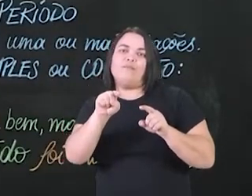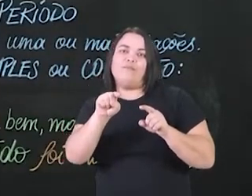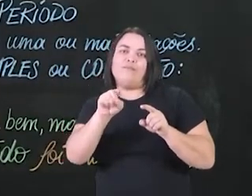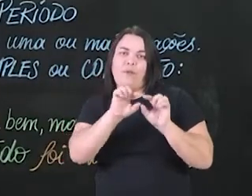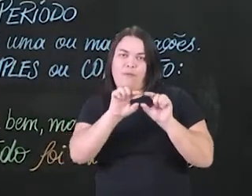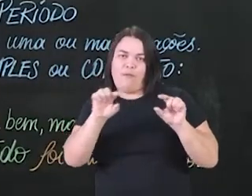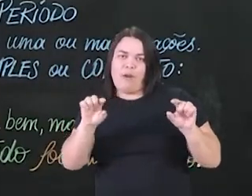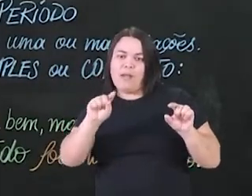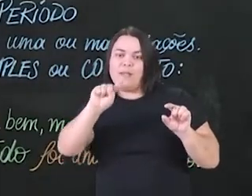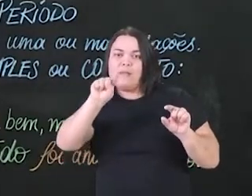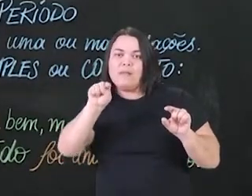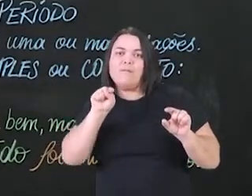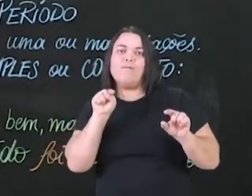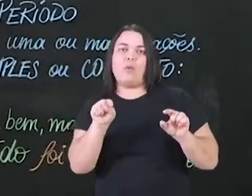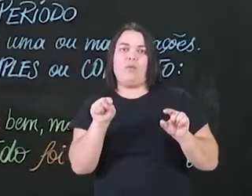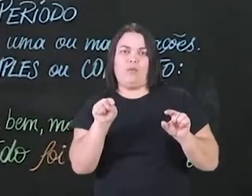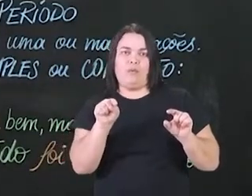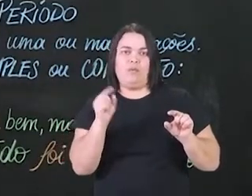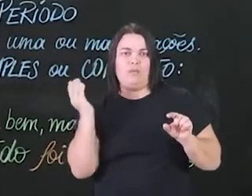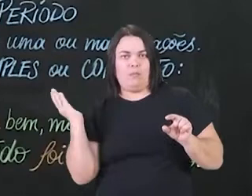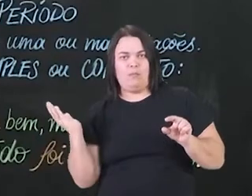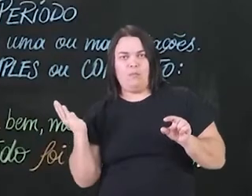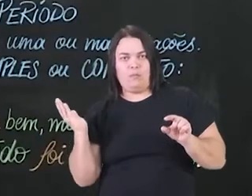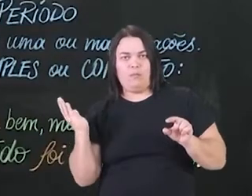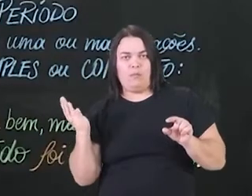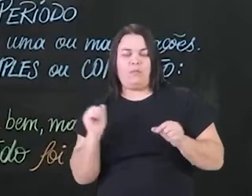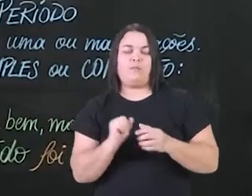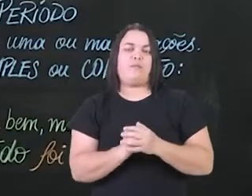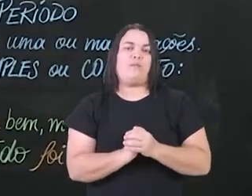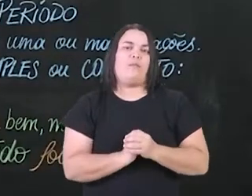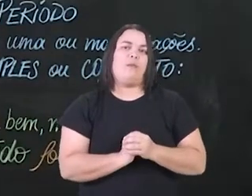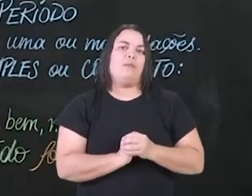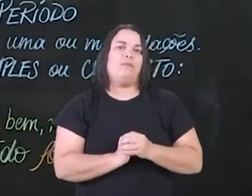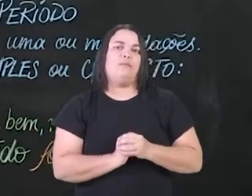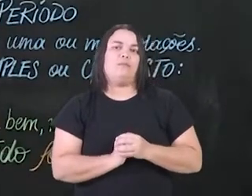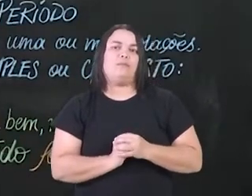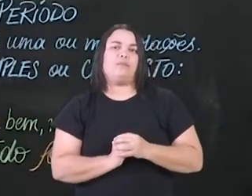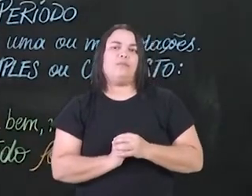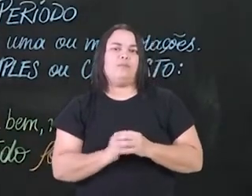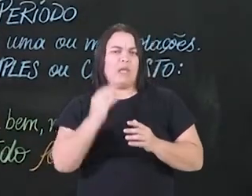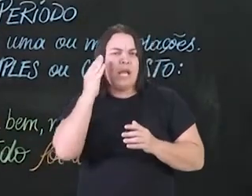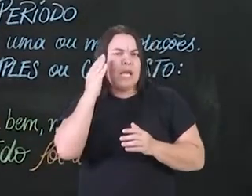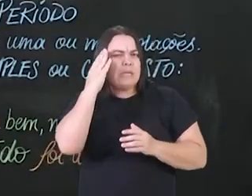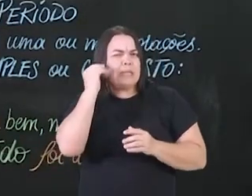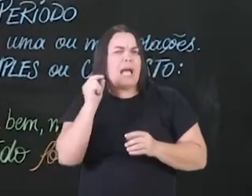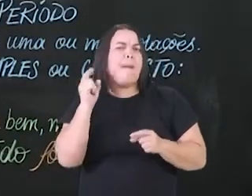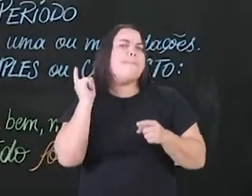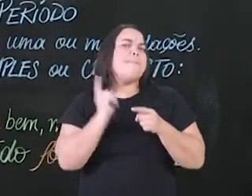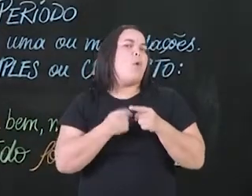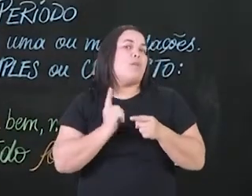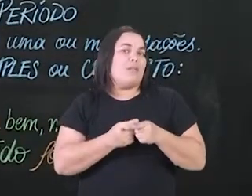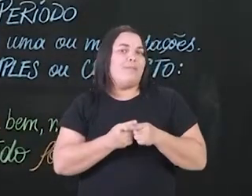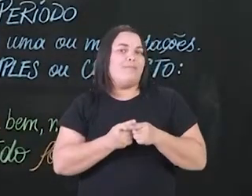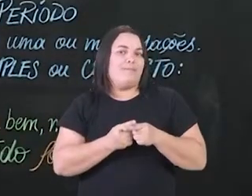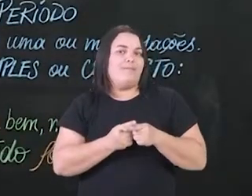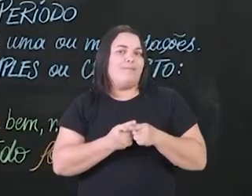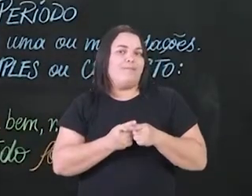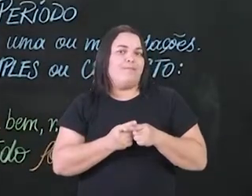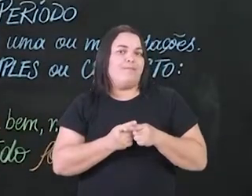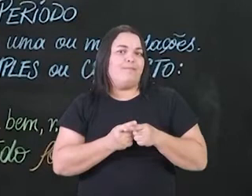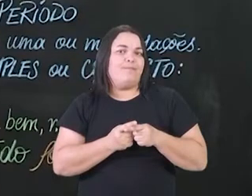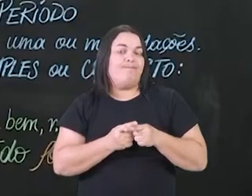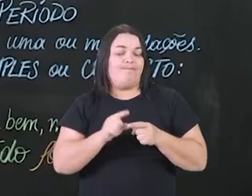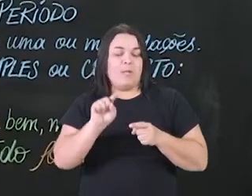ok? Lembrar que quando o porquê estiver funcionando como substantivo, a gente utiliza junto com acento, né? Sabe o porquê? Então é uma frase